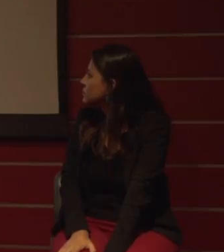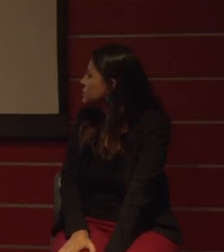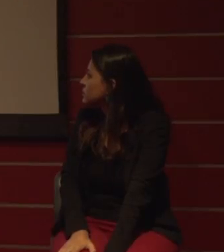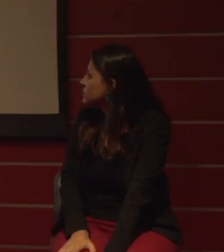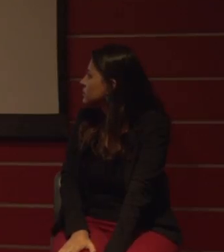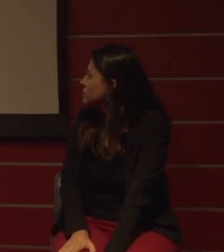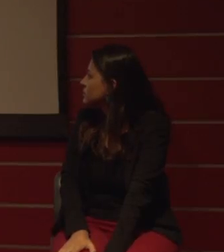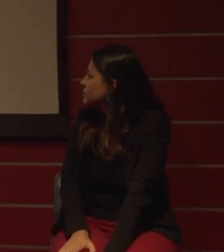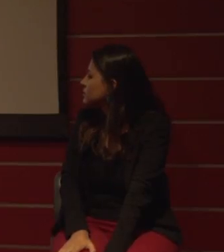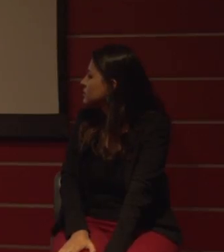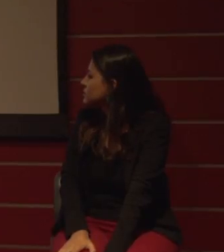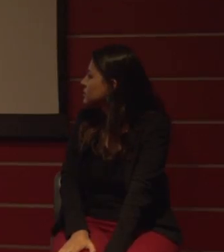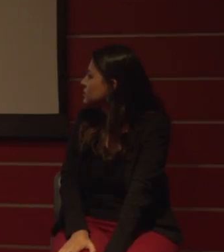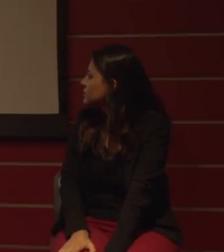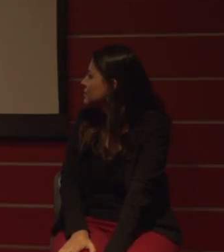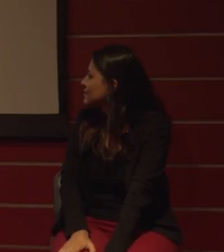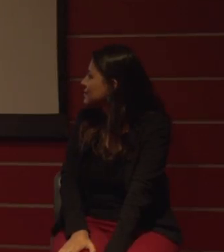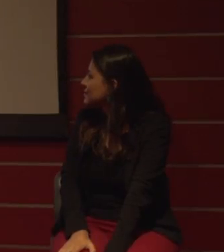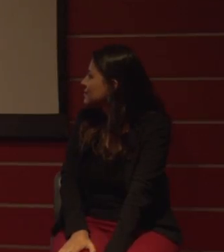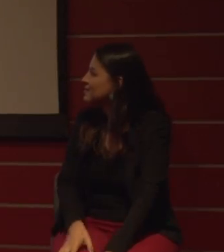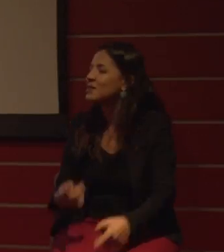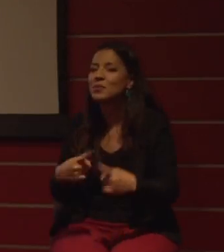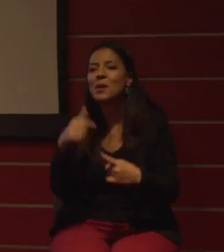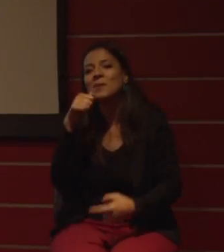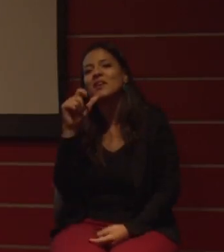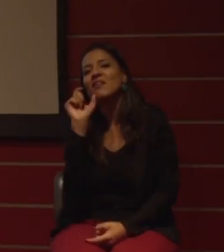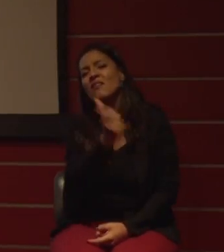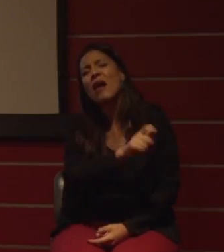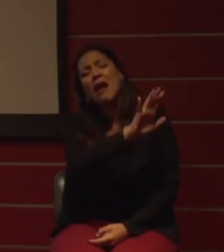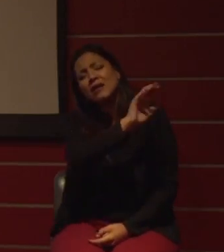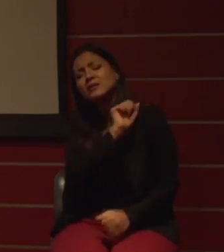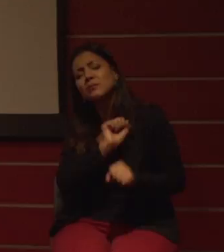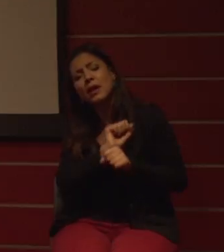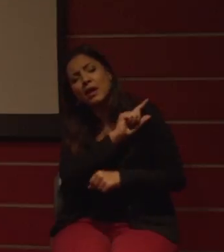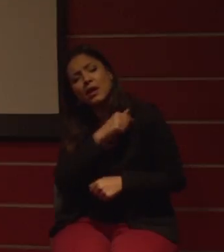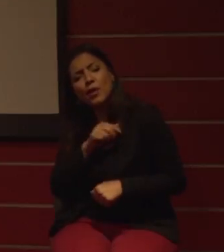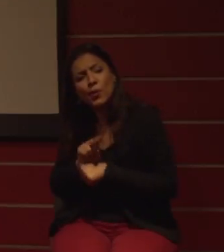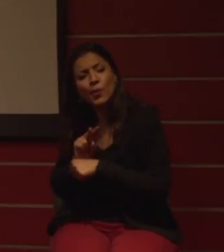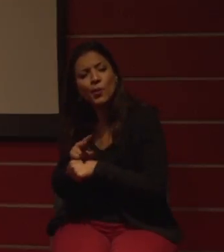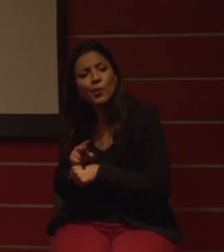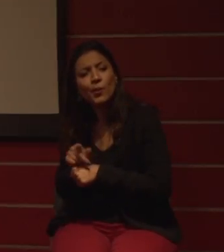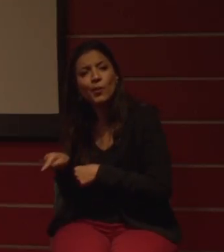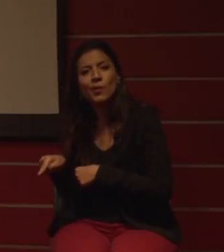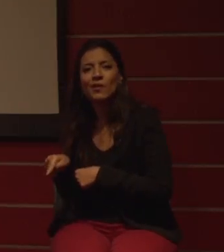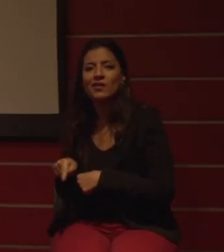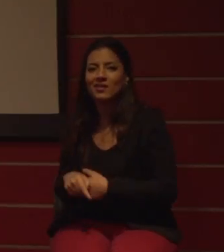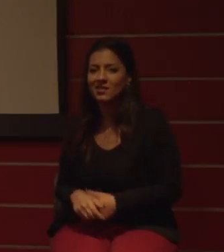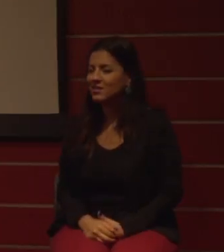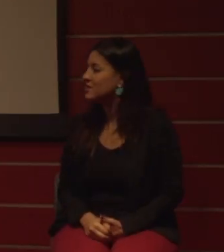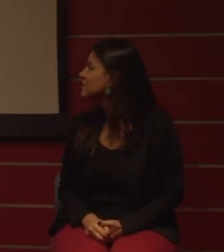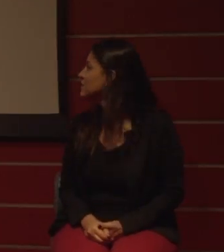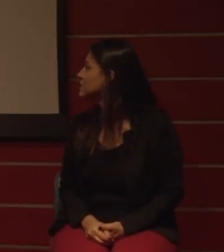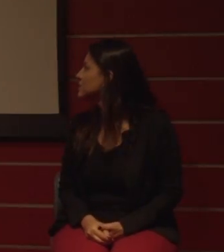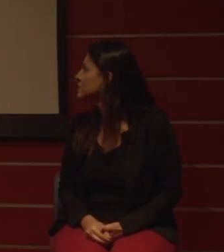só um segundo estou com paciente é super fofinha também sou